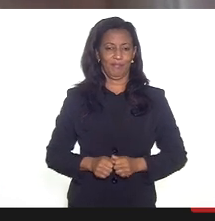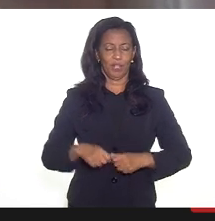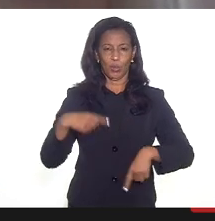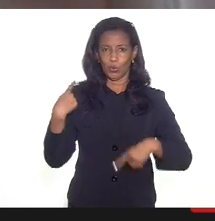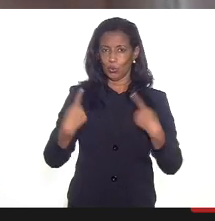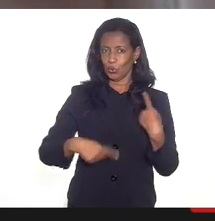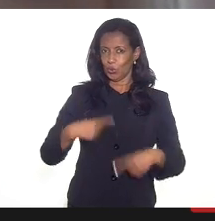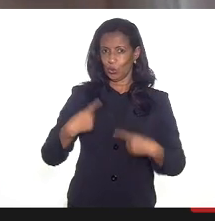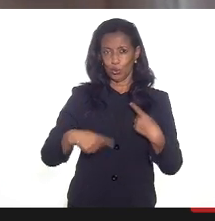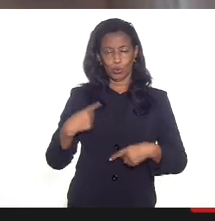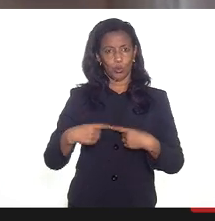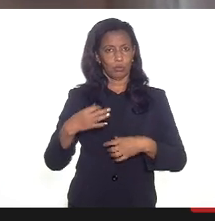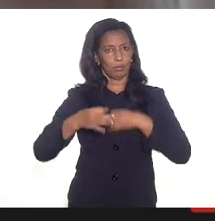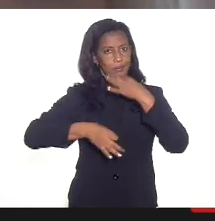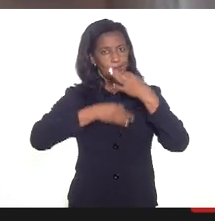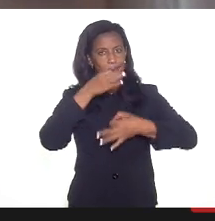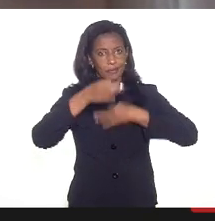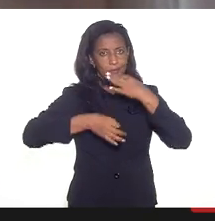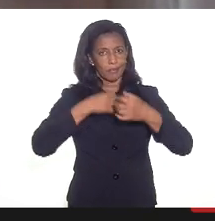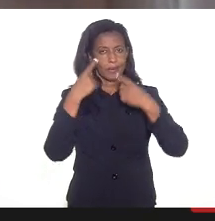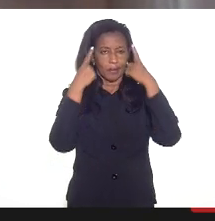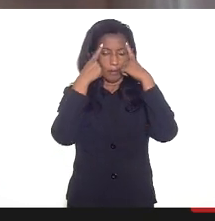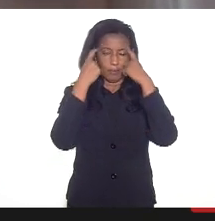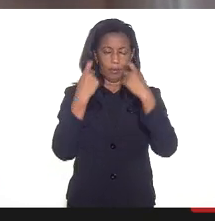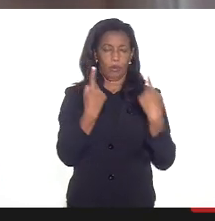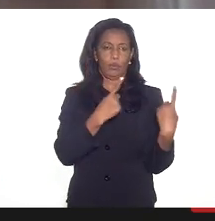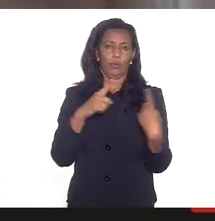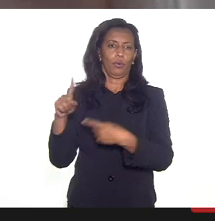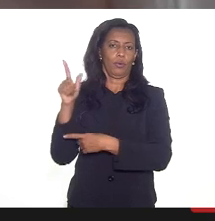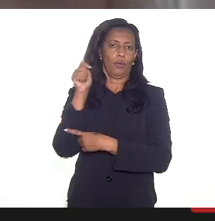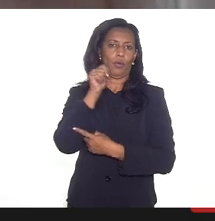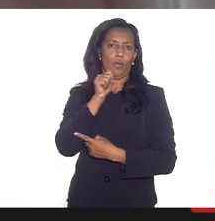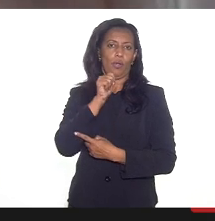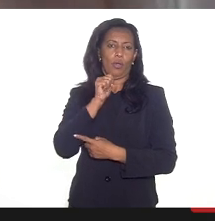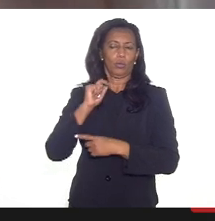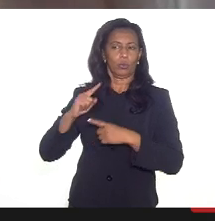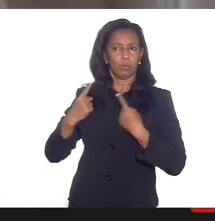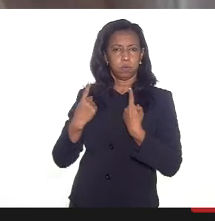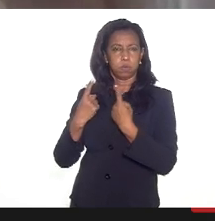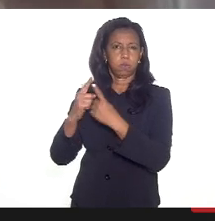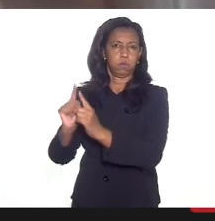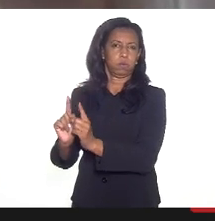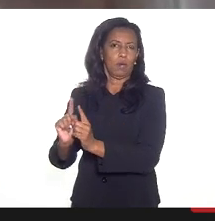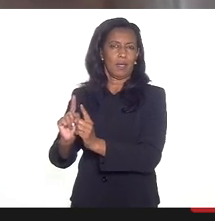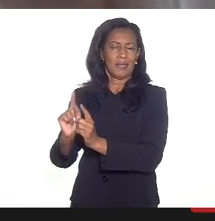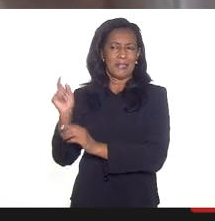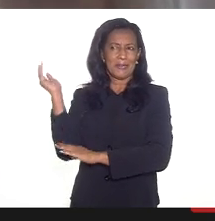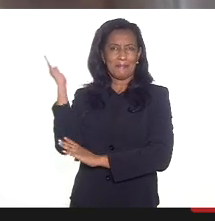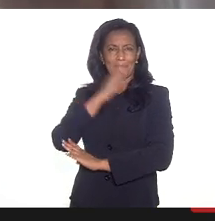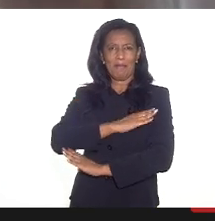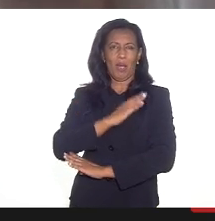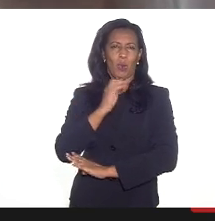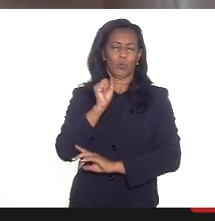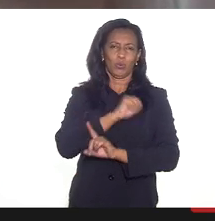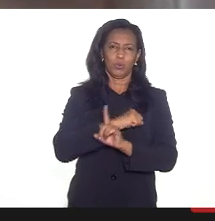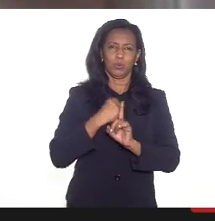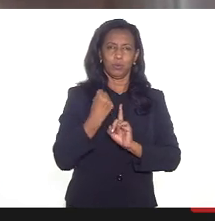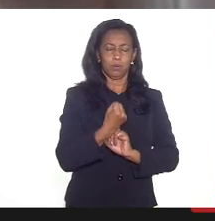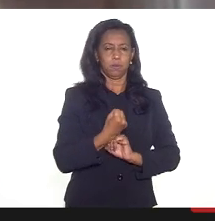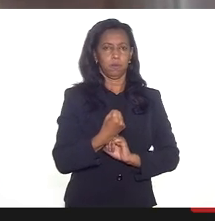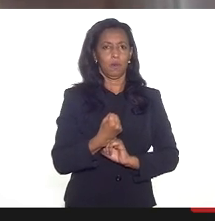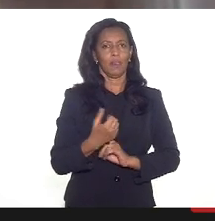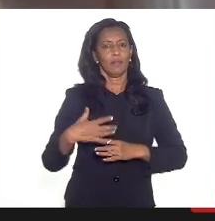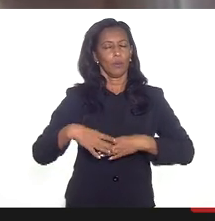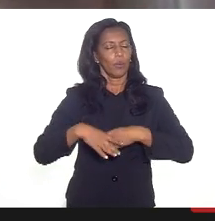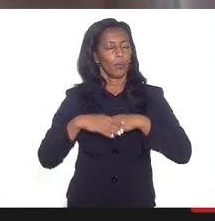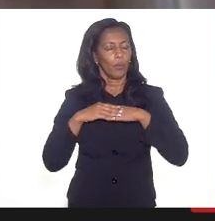discutindo sobre essas questões da violência contra a mulher, sobre o enfrentamento a esse mal da nossa sociedade. Então,